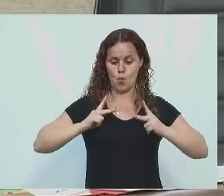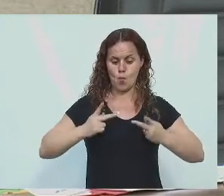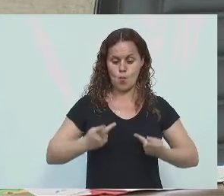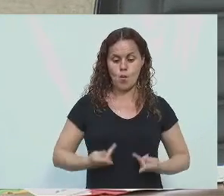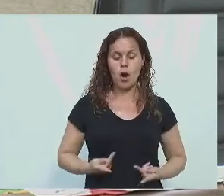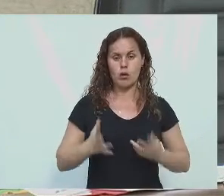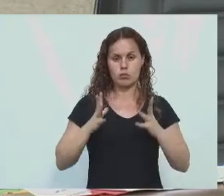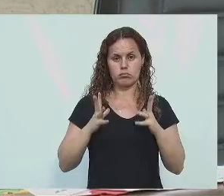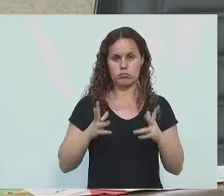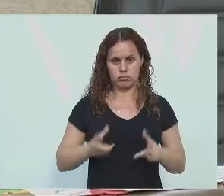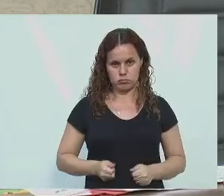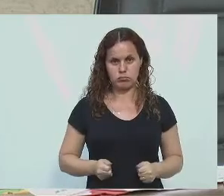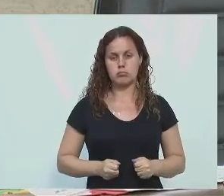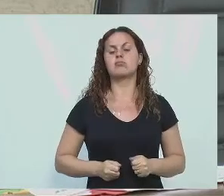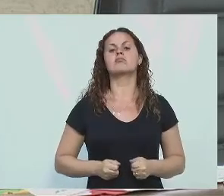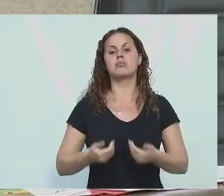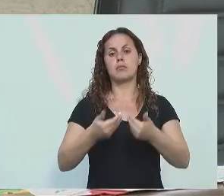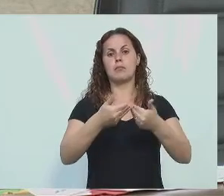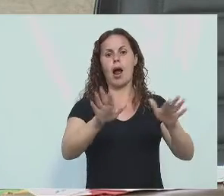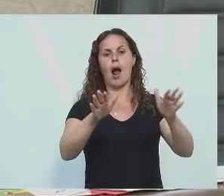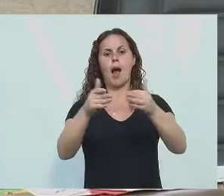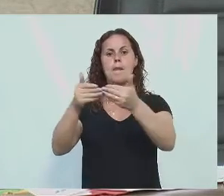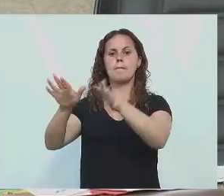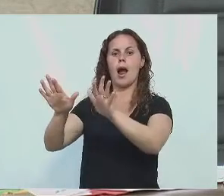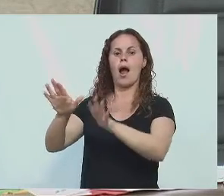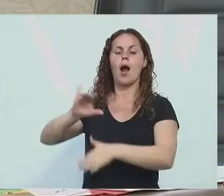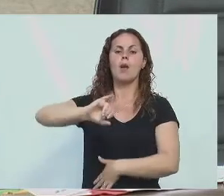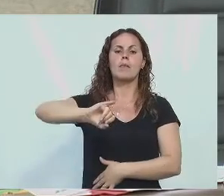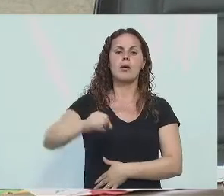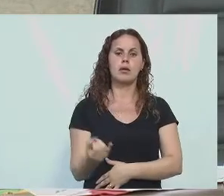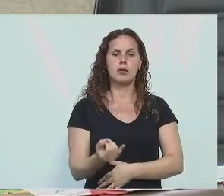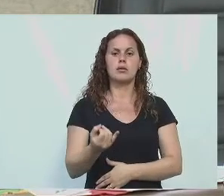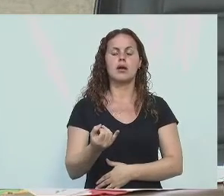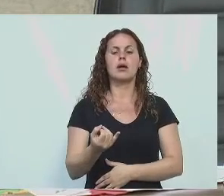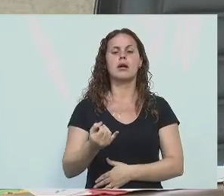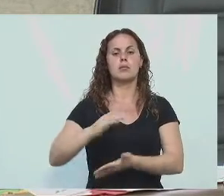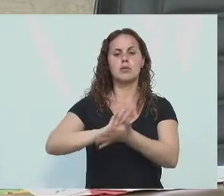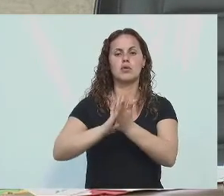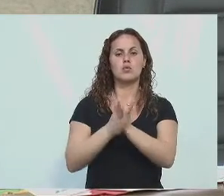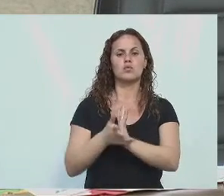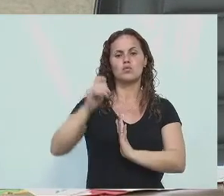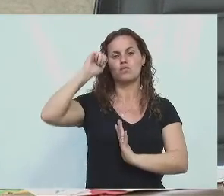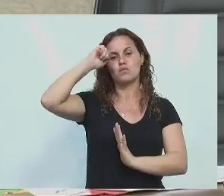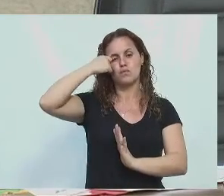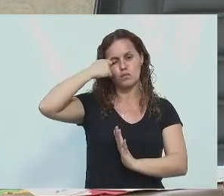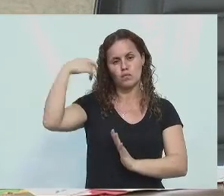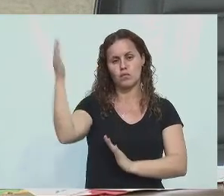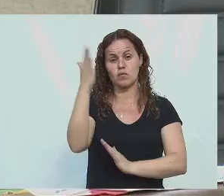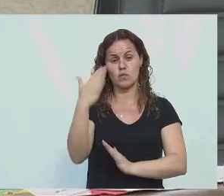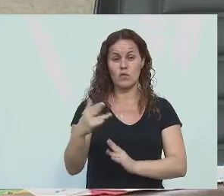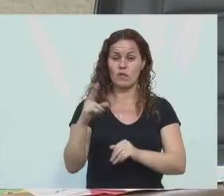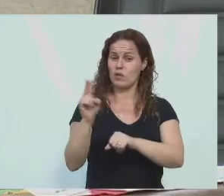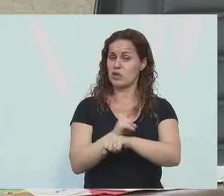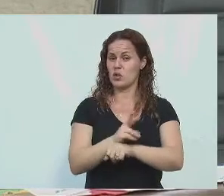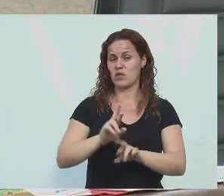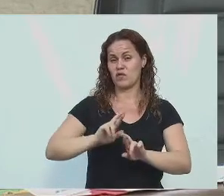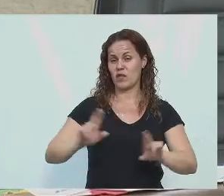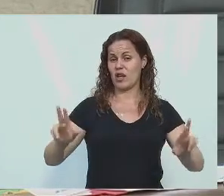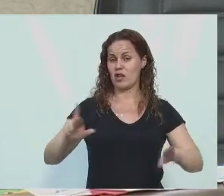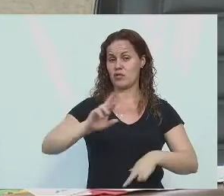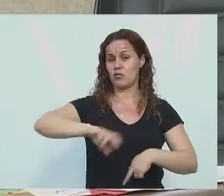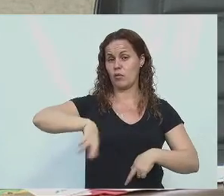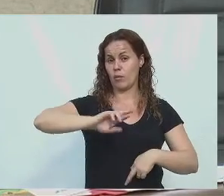de oportunidades, e a gente sabe que o racismo estrutural que existe no Brasil e em Viçosa não é diferente, ele tem